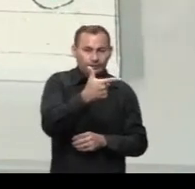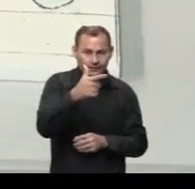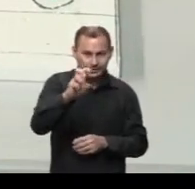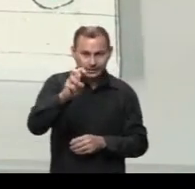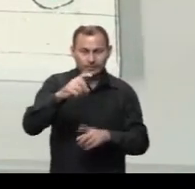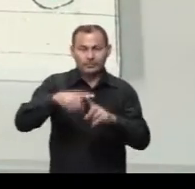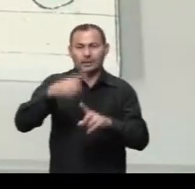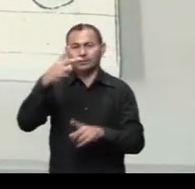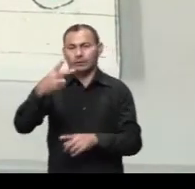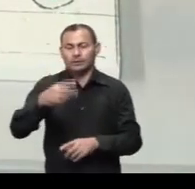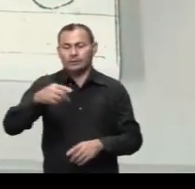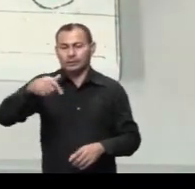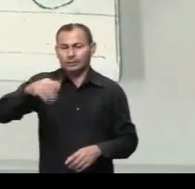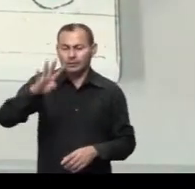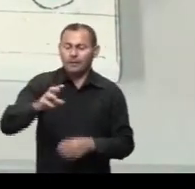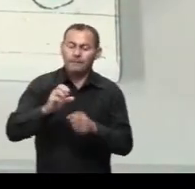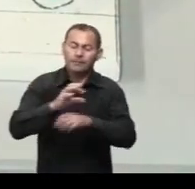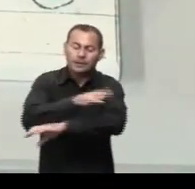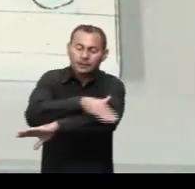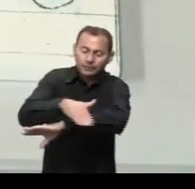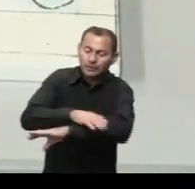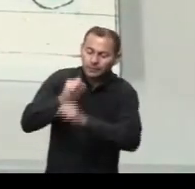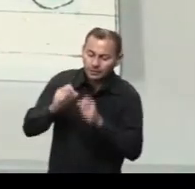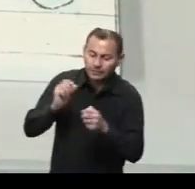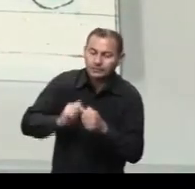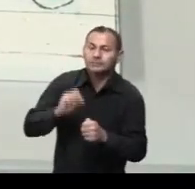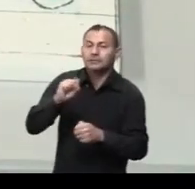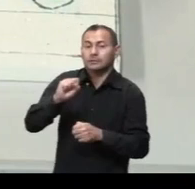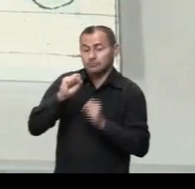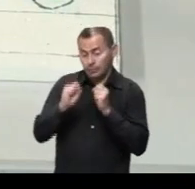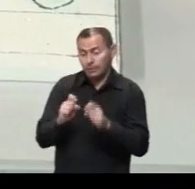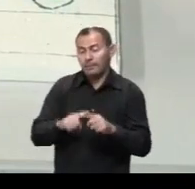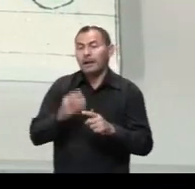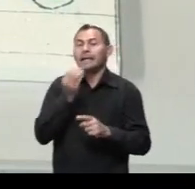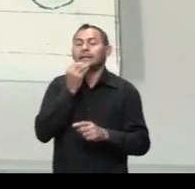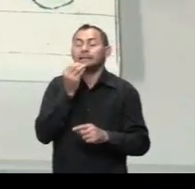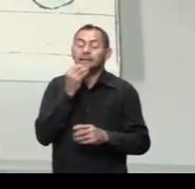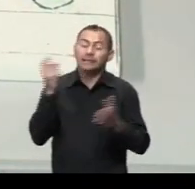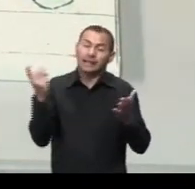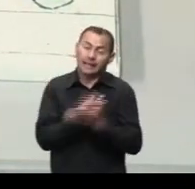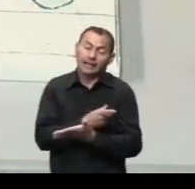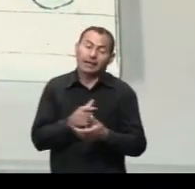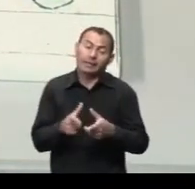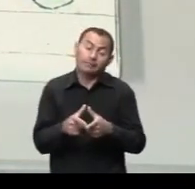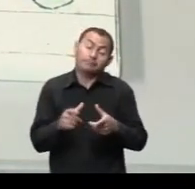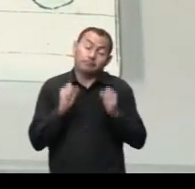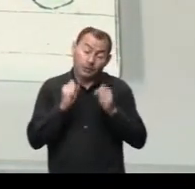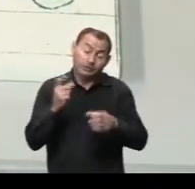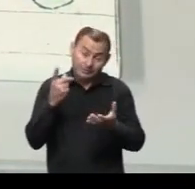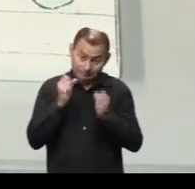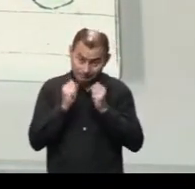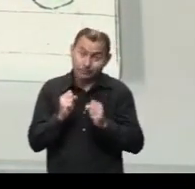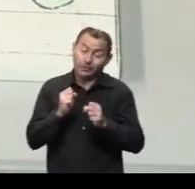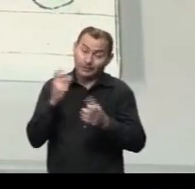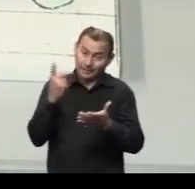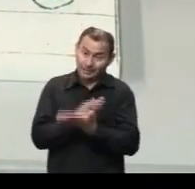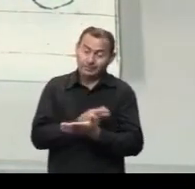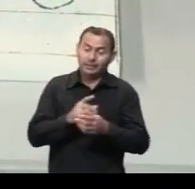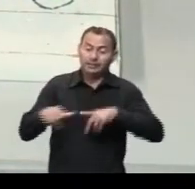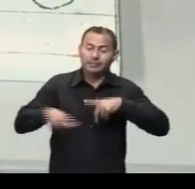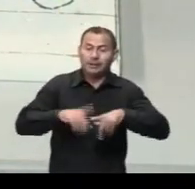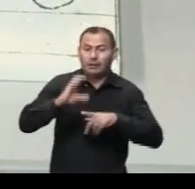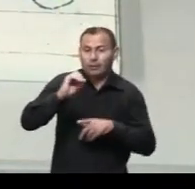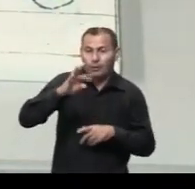Vou pegar da calçada. Posso fazer isso? Pode, só que a chance de você errar é maior. Lembra que o professor falou para trabalhar